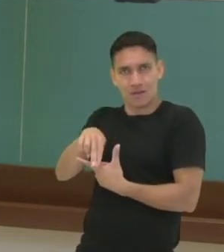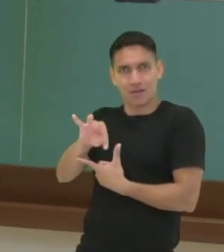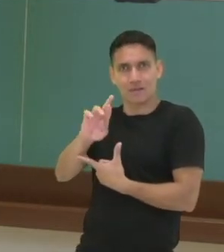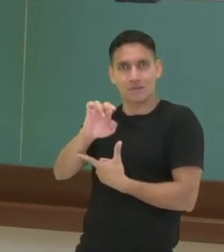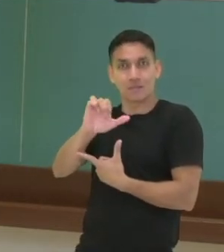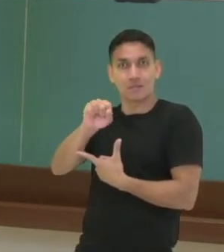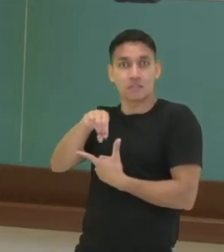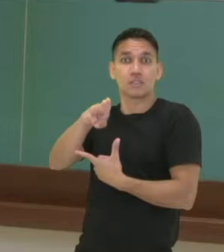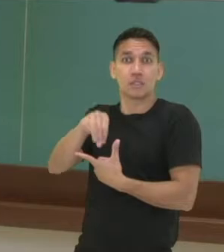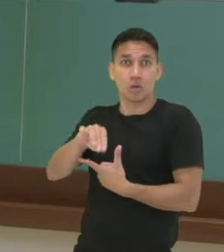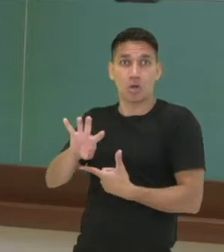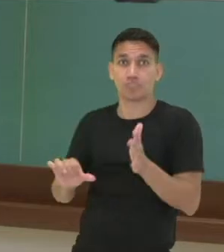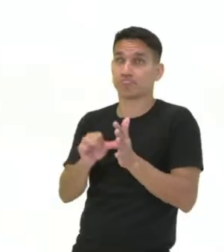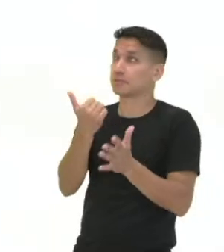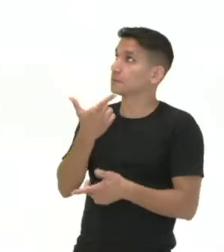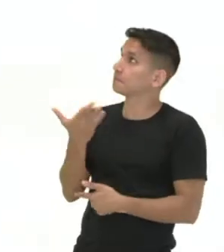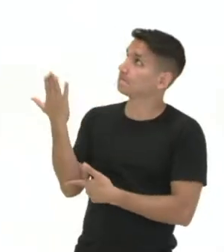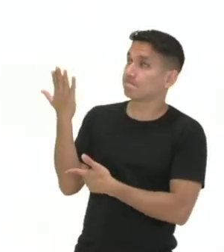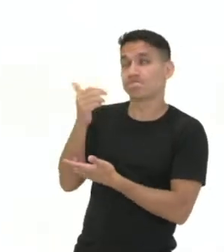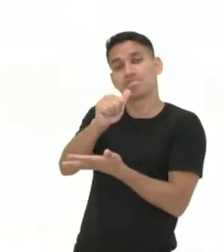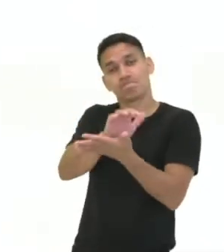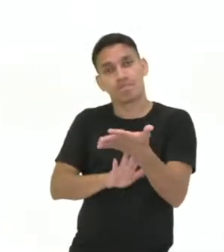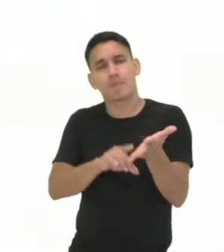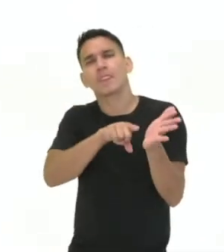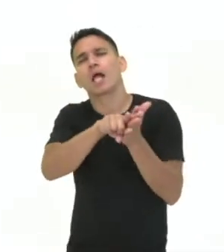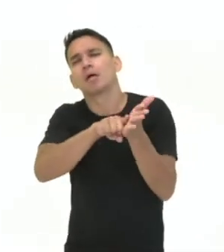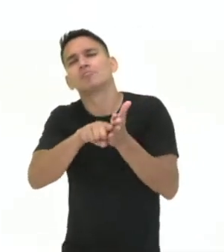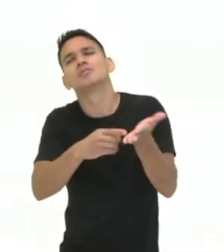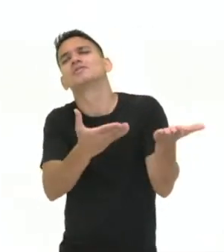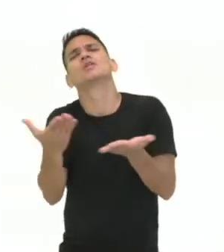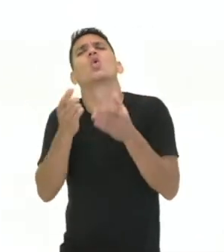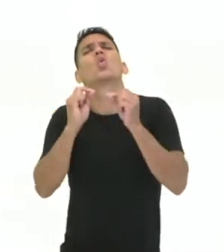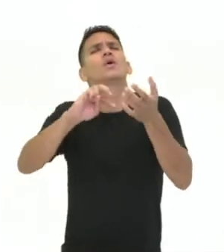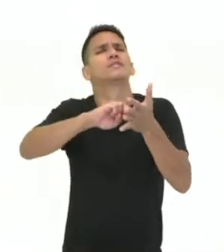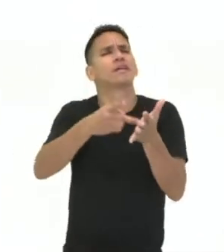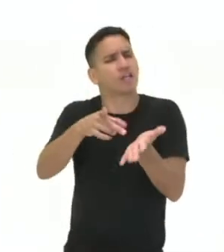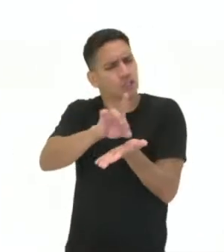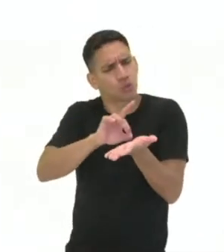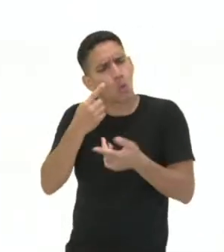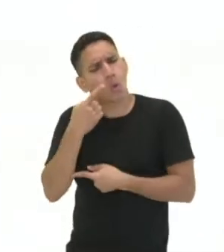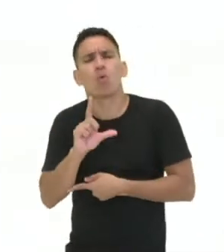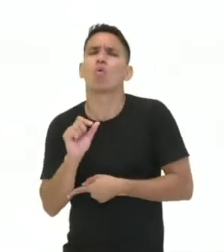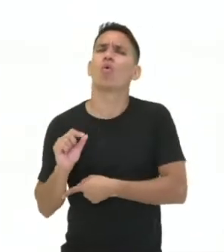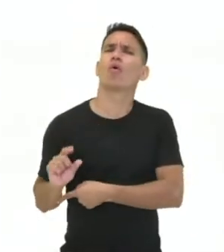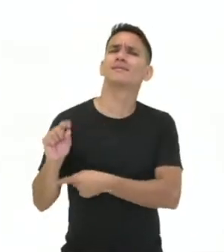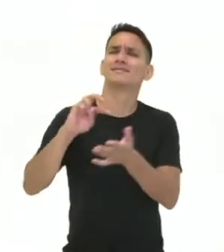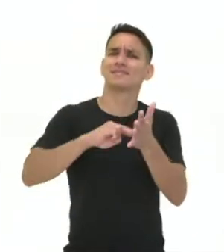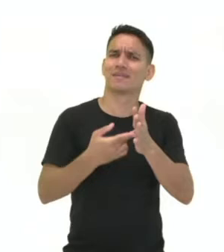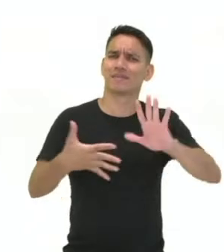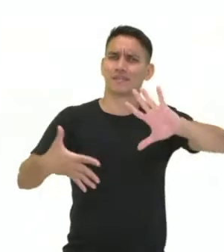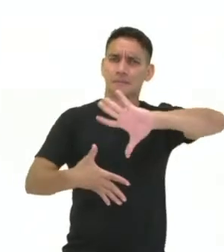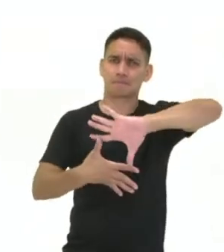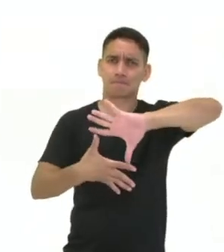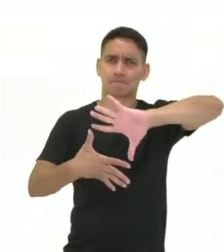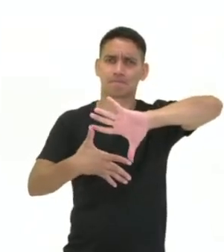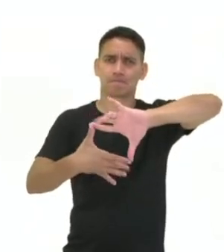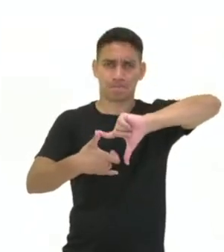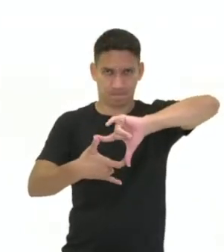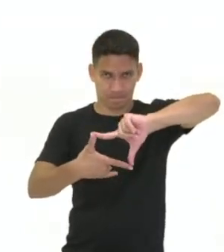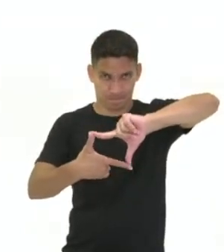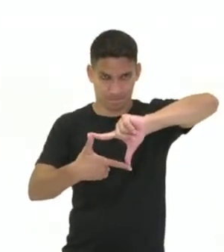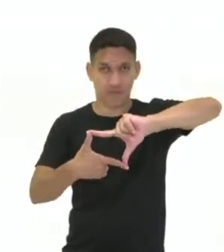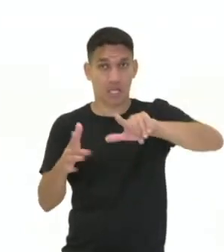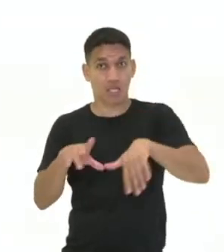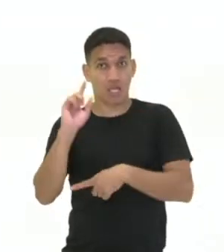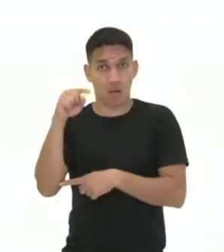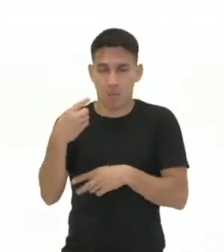palavra? Essa é a nossa primeira atividade. Então, pesquise o que é etnocentrismo. Em seguida, relacione o